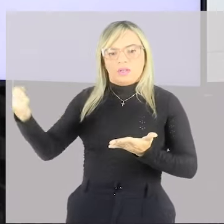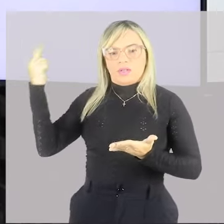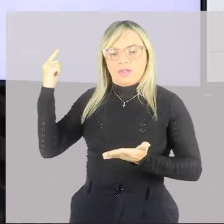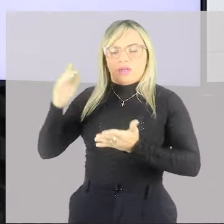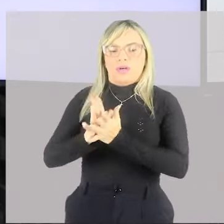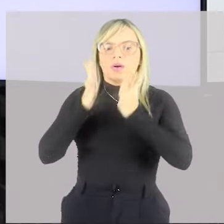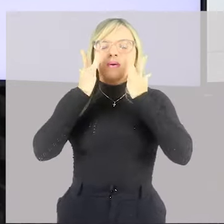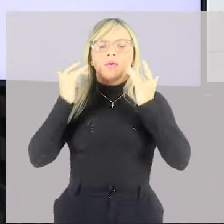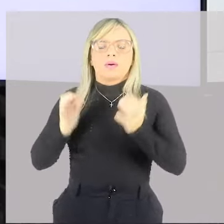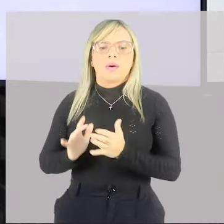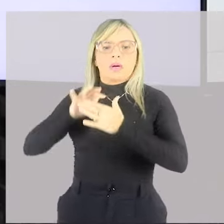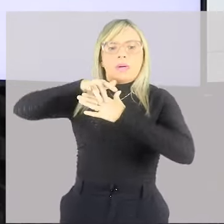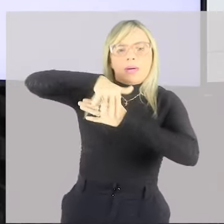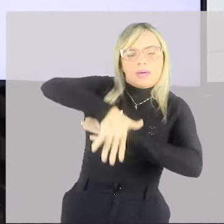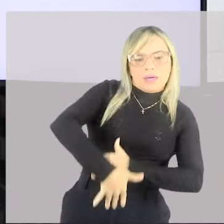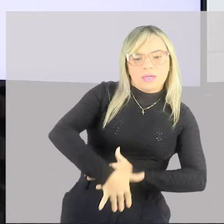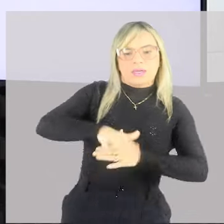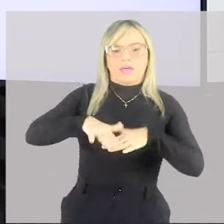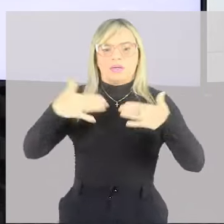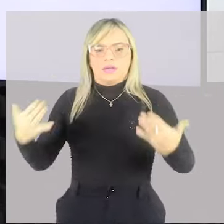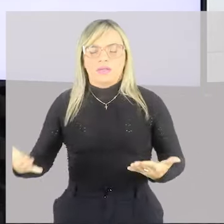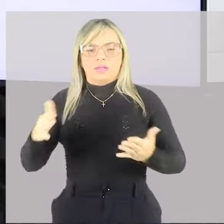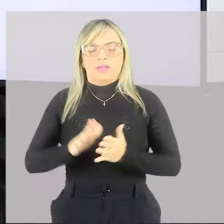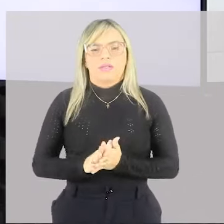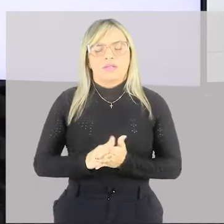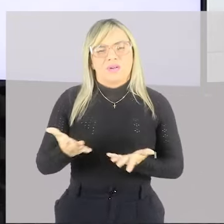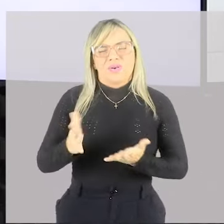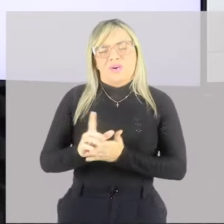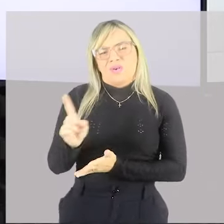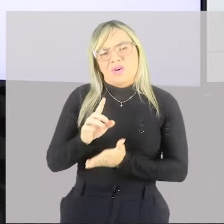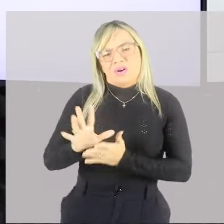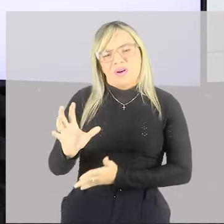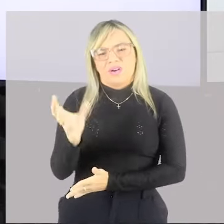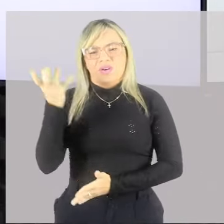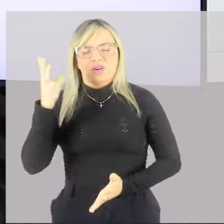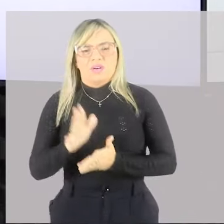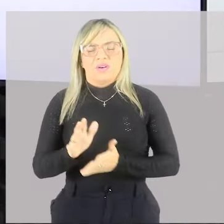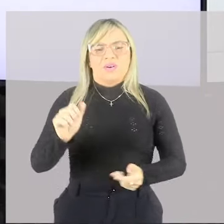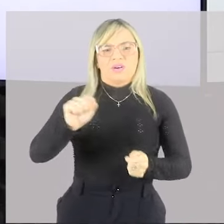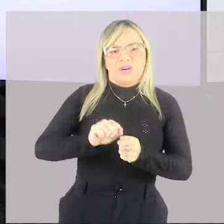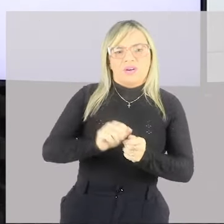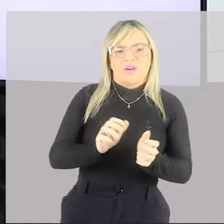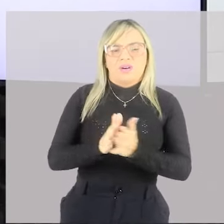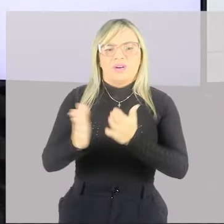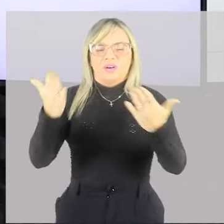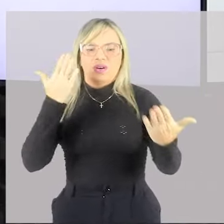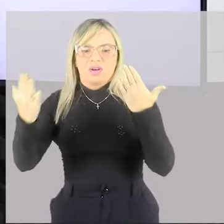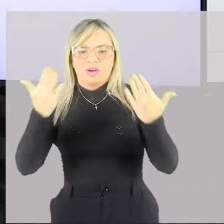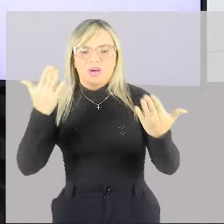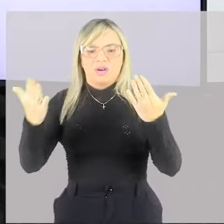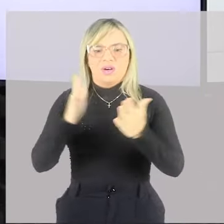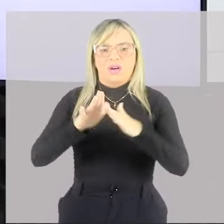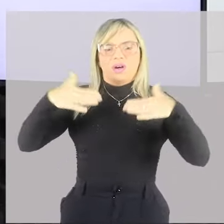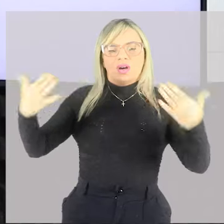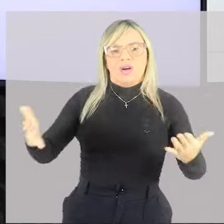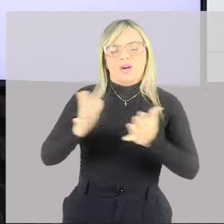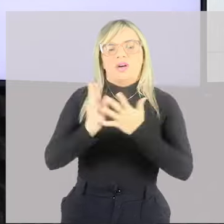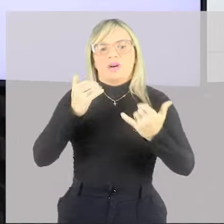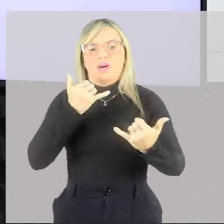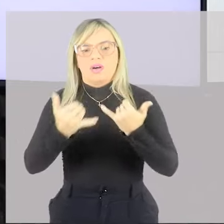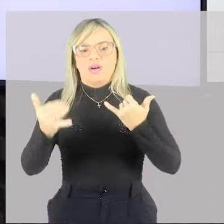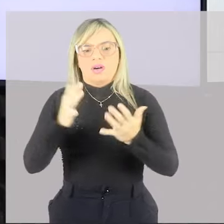pré-histórica não é um assunto extremamente recorrente mas quando a gente faz comparações e analogias dá pra gente trabalhar